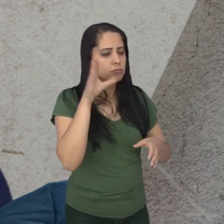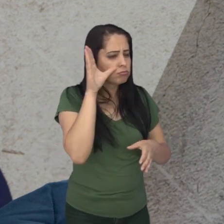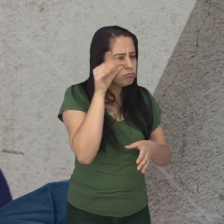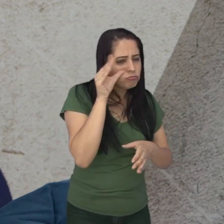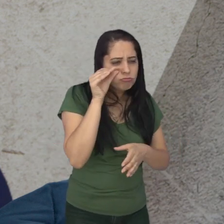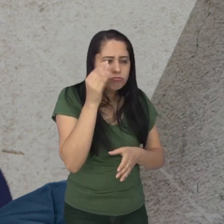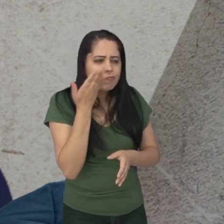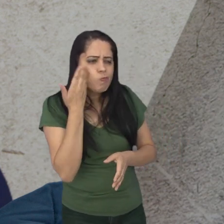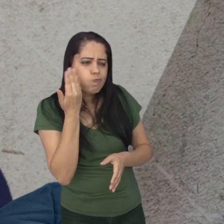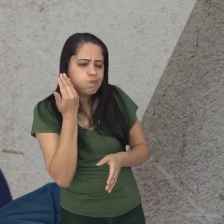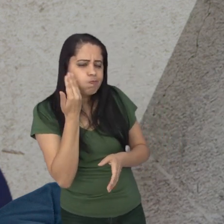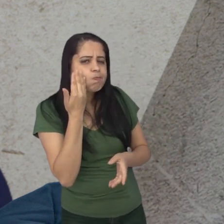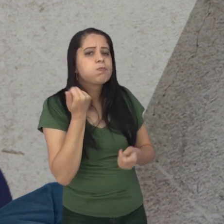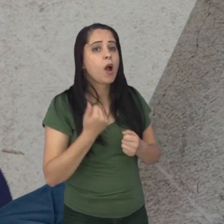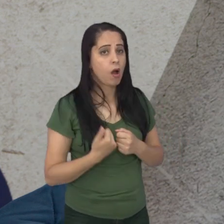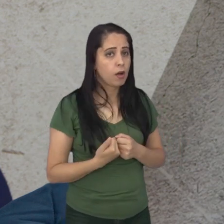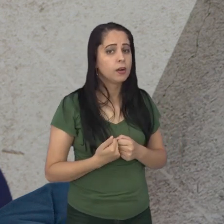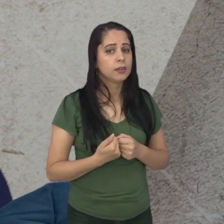utiliza no decorrer